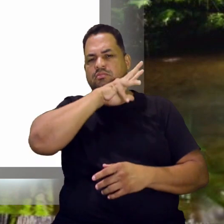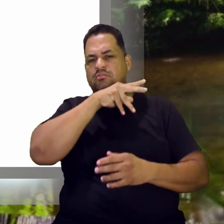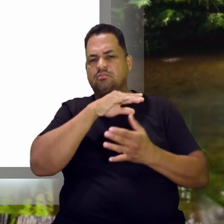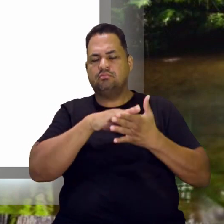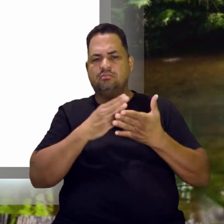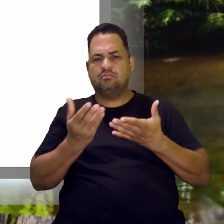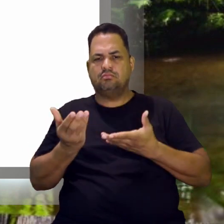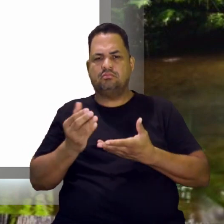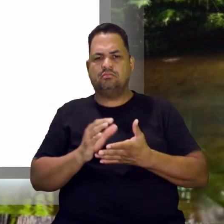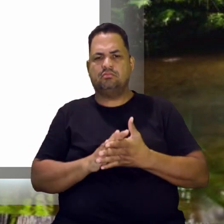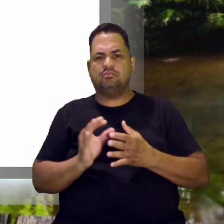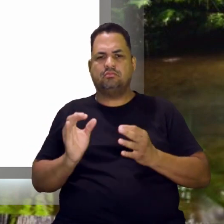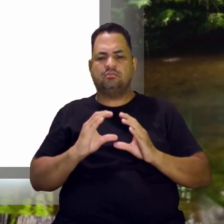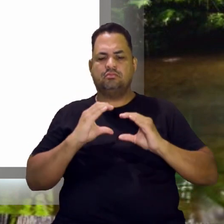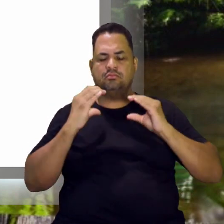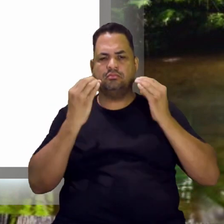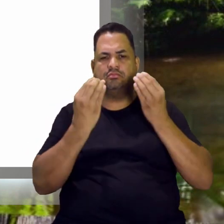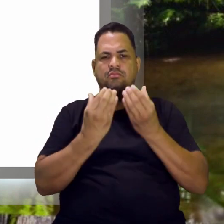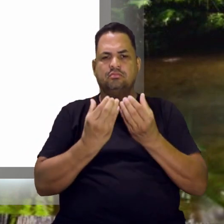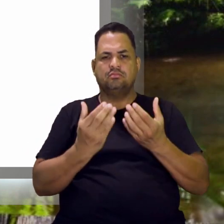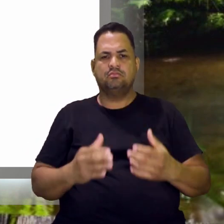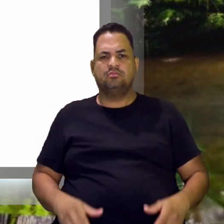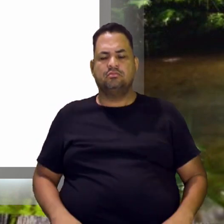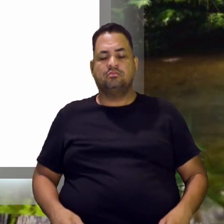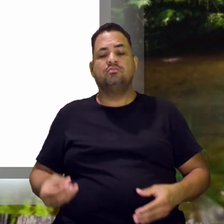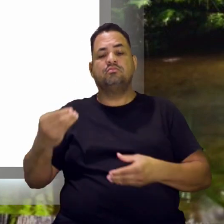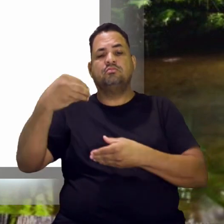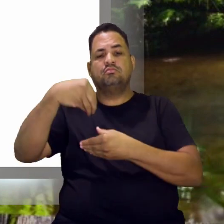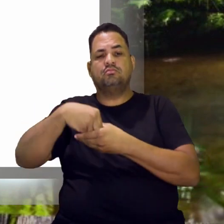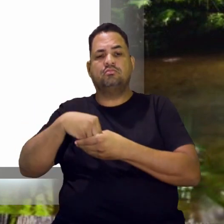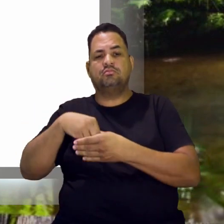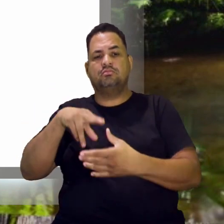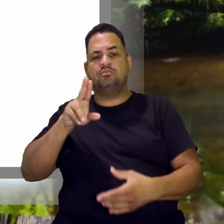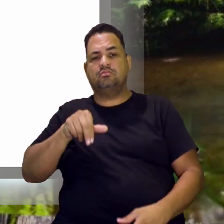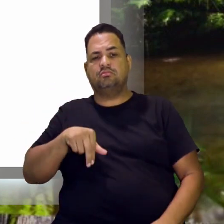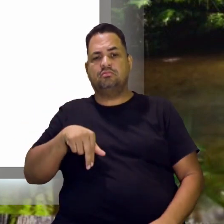uma comunidade, faz parte do